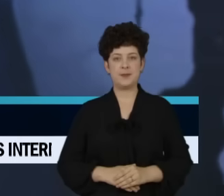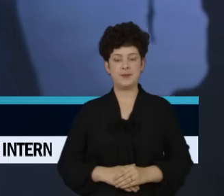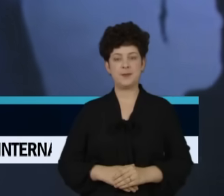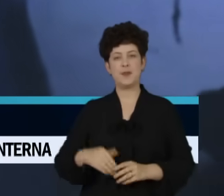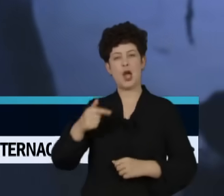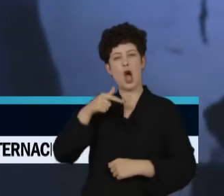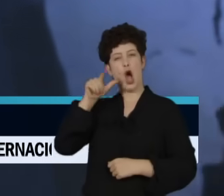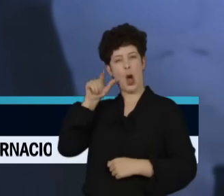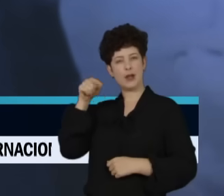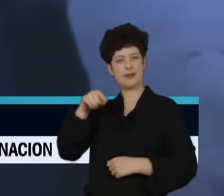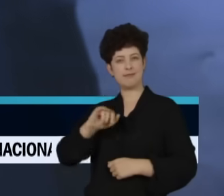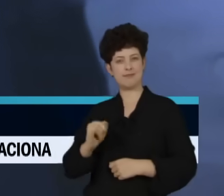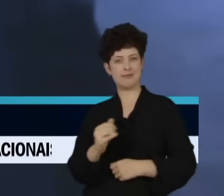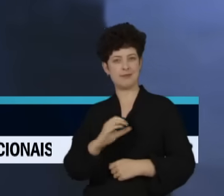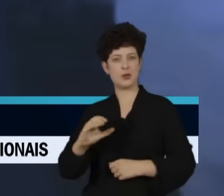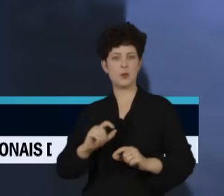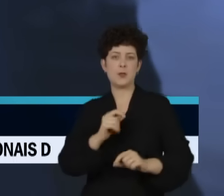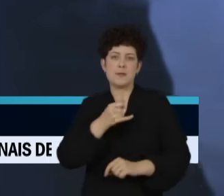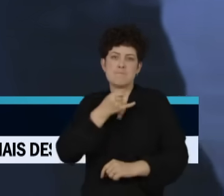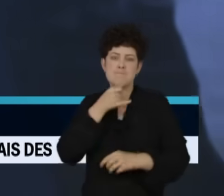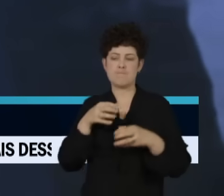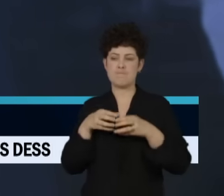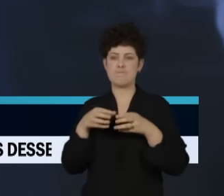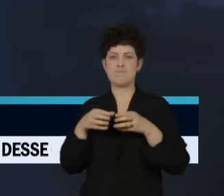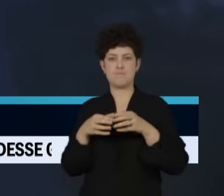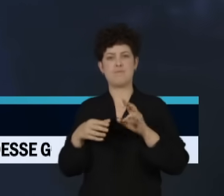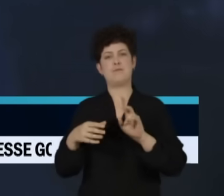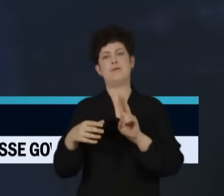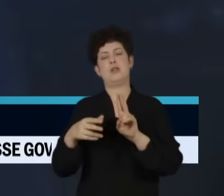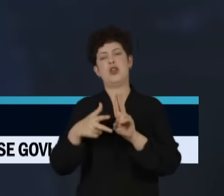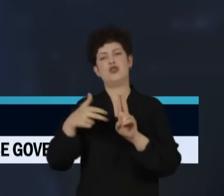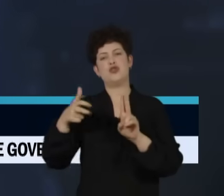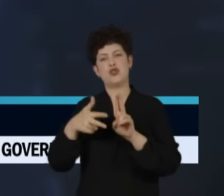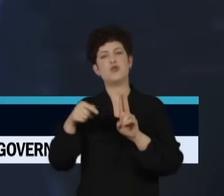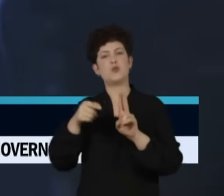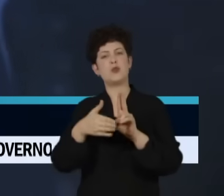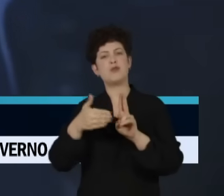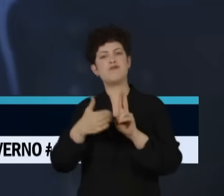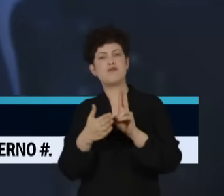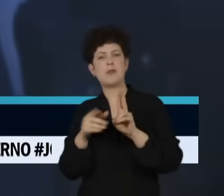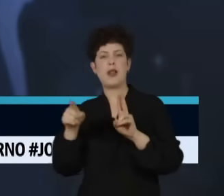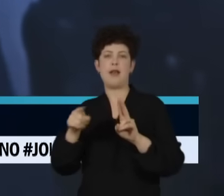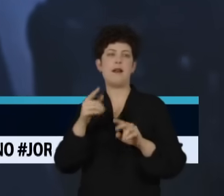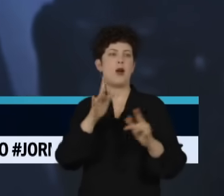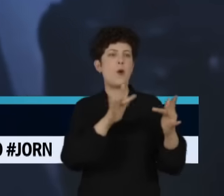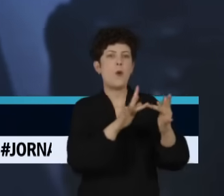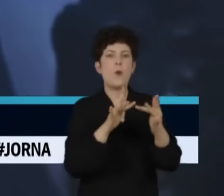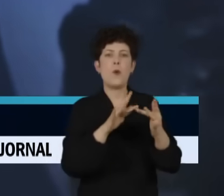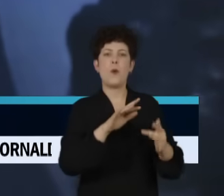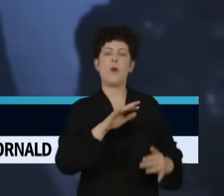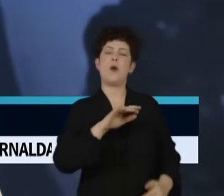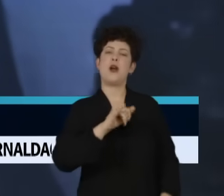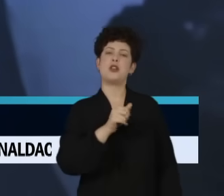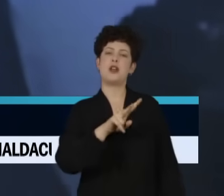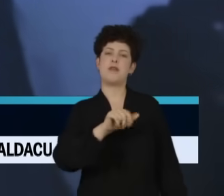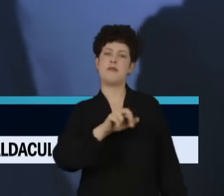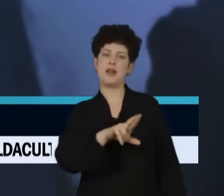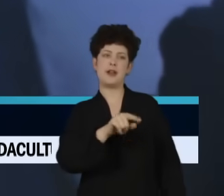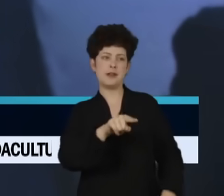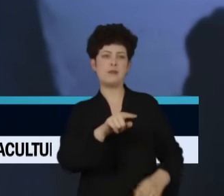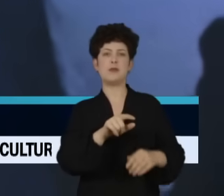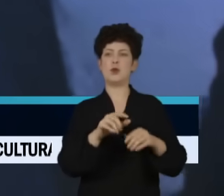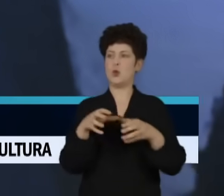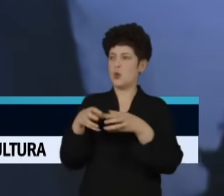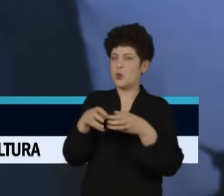viu ontem aqui no Jornal da Cultura o drama do grupo de indígenas isolados que tentam contato no Vale do Javari. A entidade que representa as